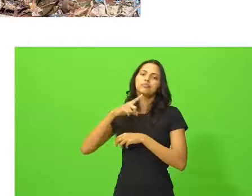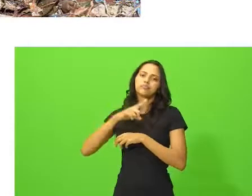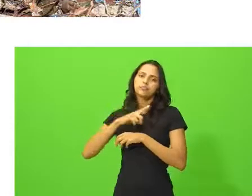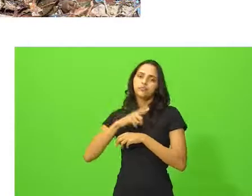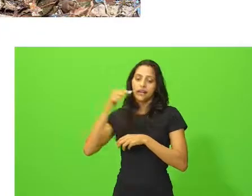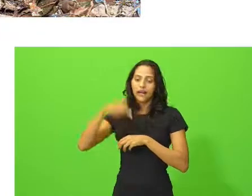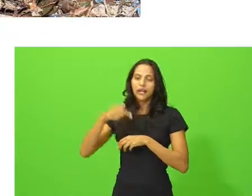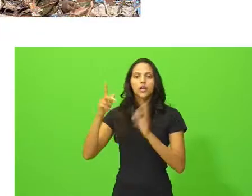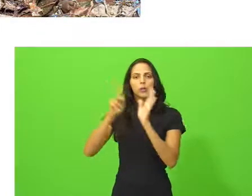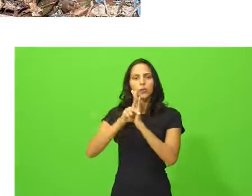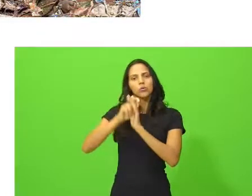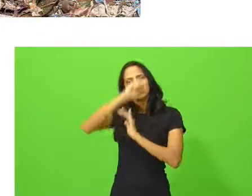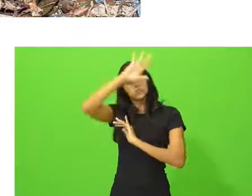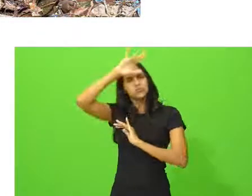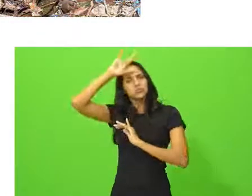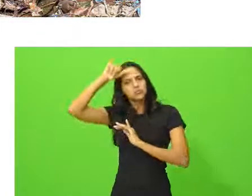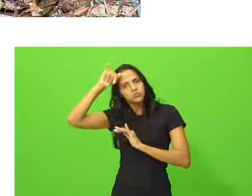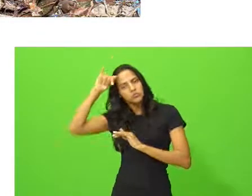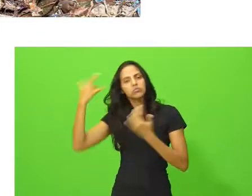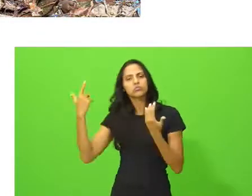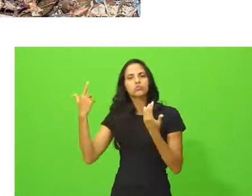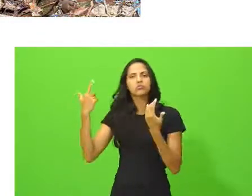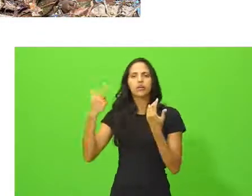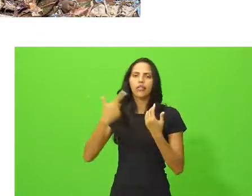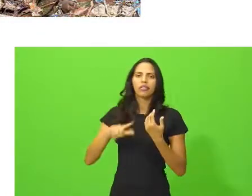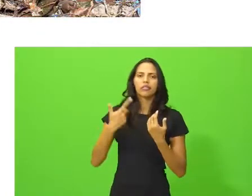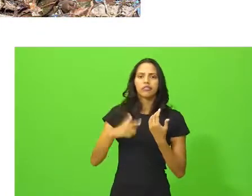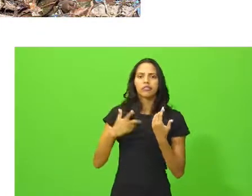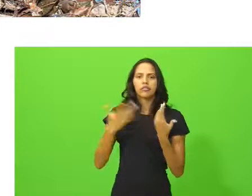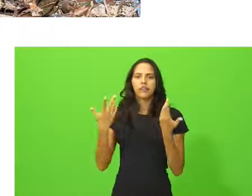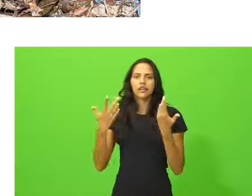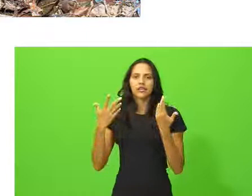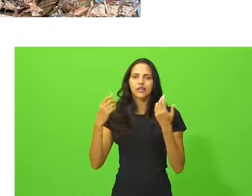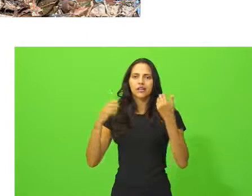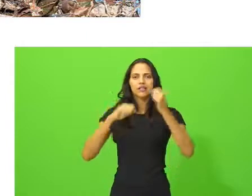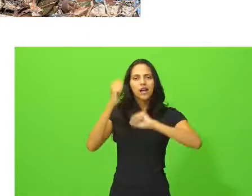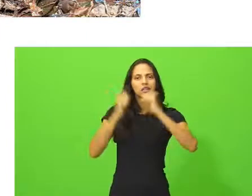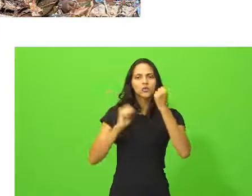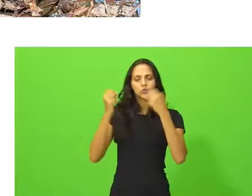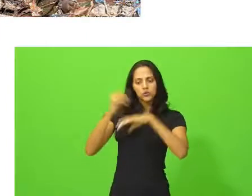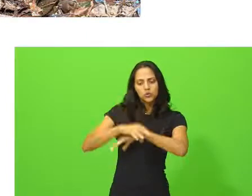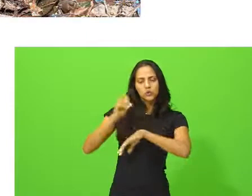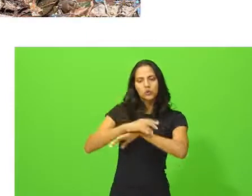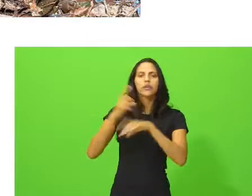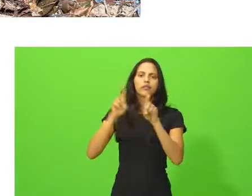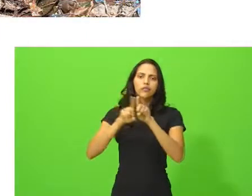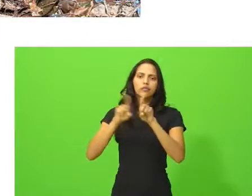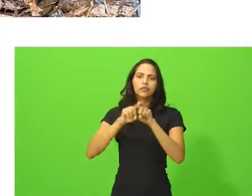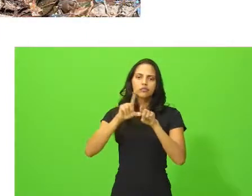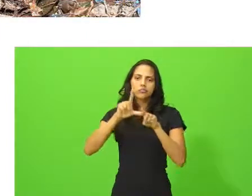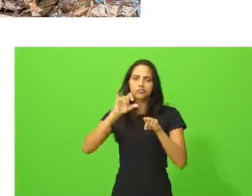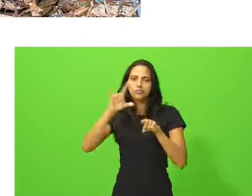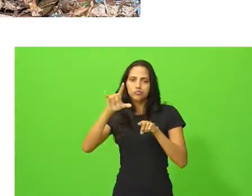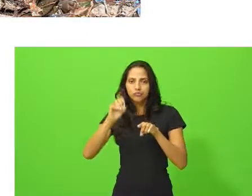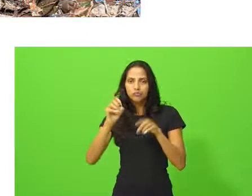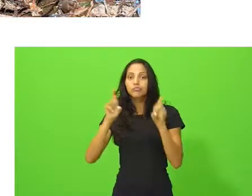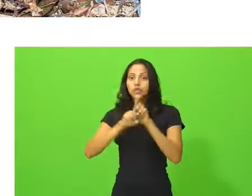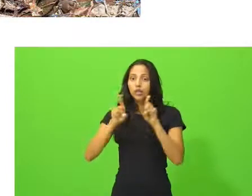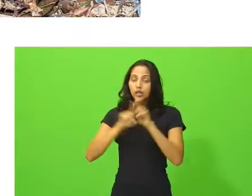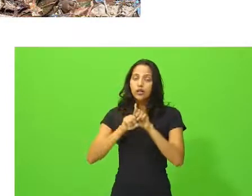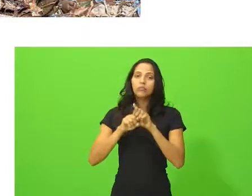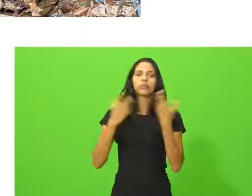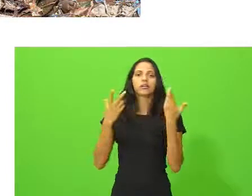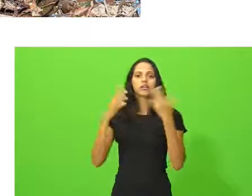pela população, não se tem registro de que é dejeto industrial, por exemplo. Então, quer dizer, a questão da